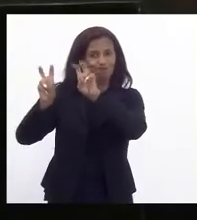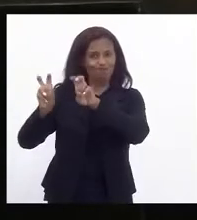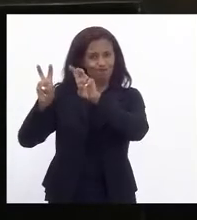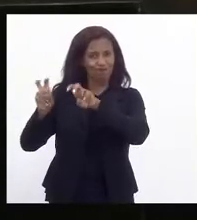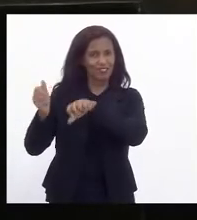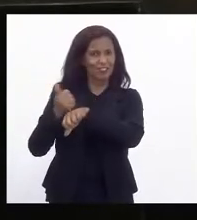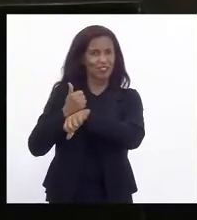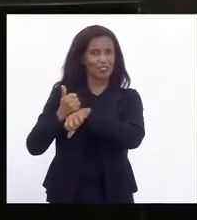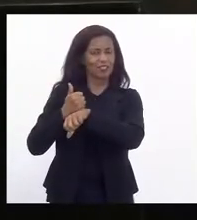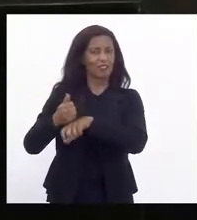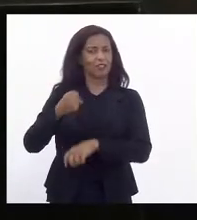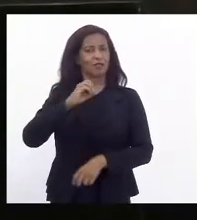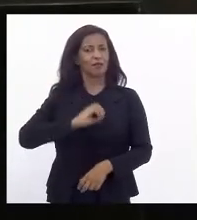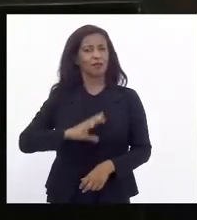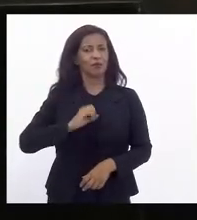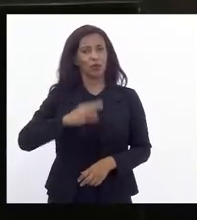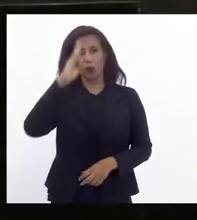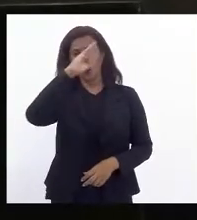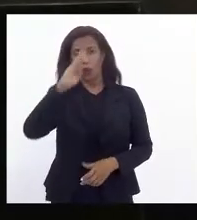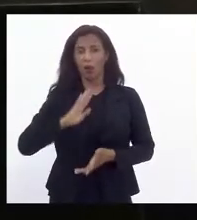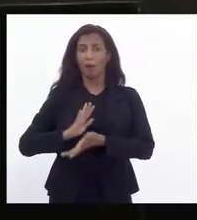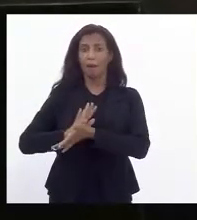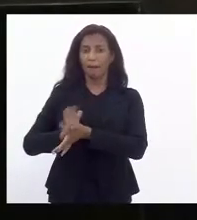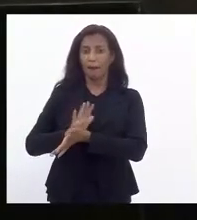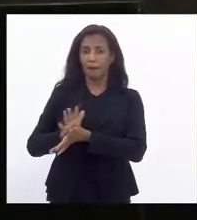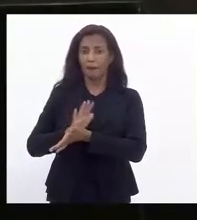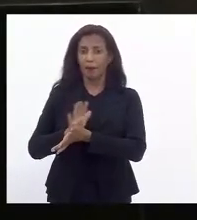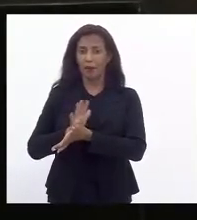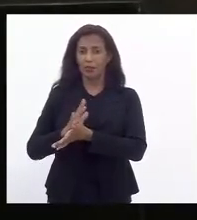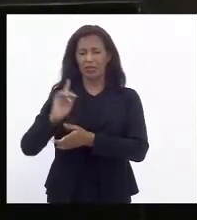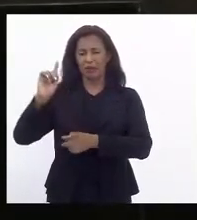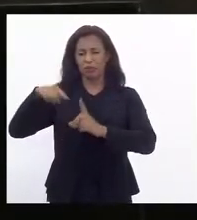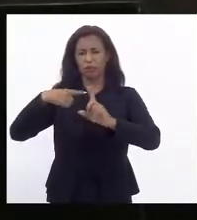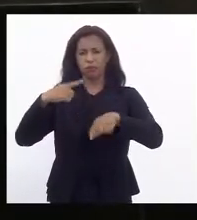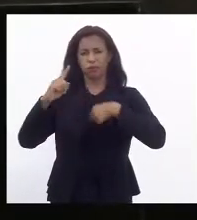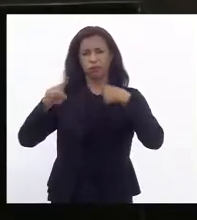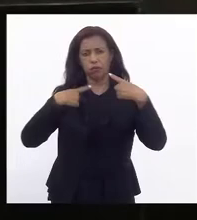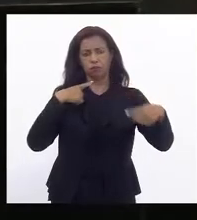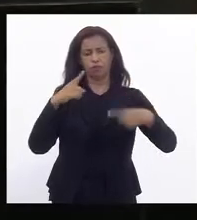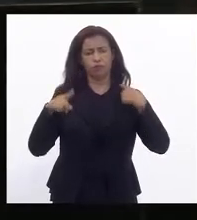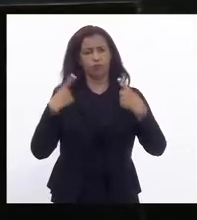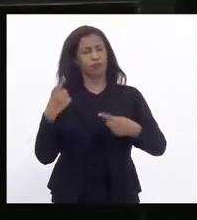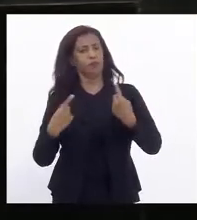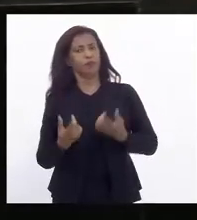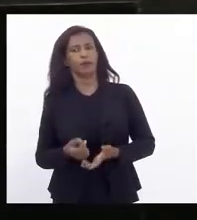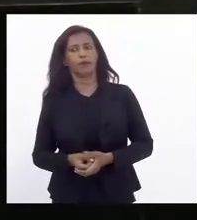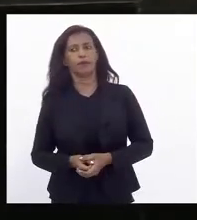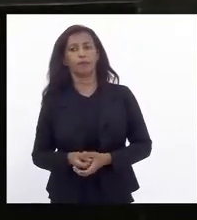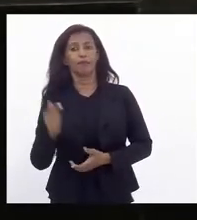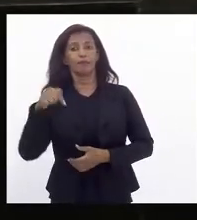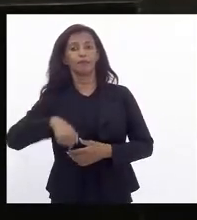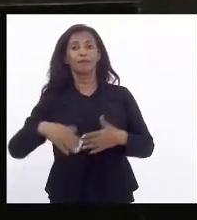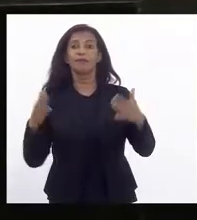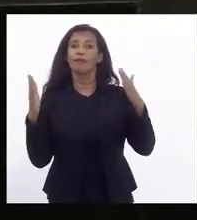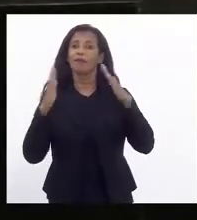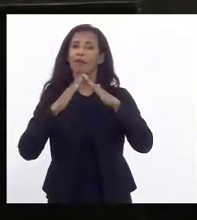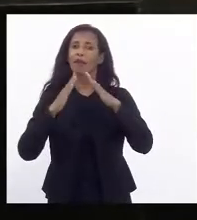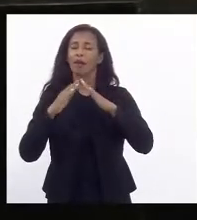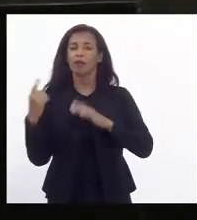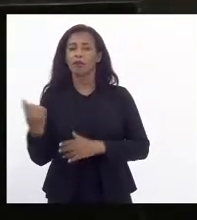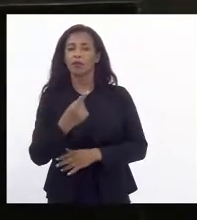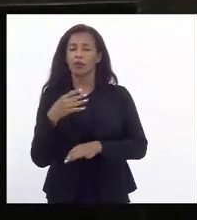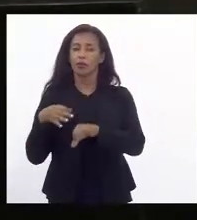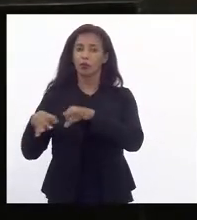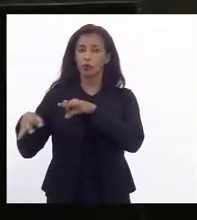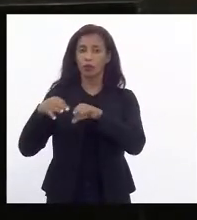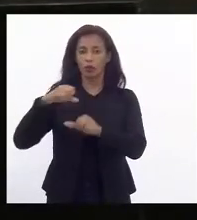indignidade da menstruação no Brasil e os preconceitos que enfrentamos. Aqui na casa, esse nosso projeto